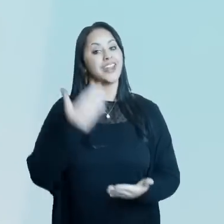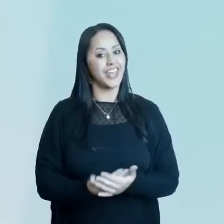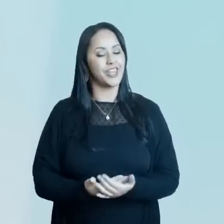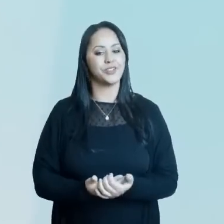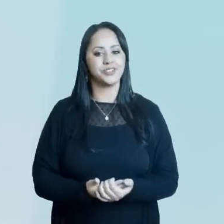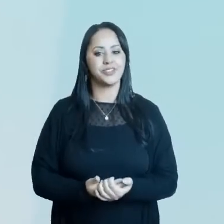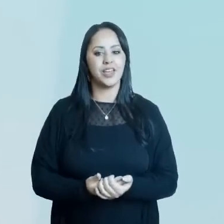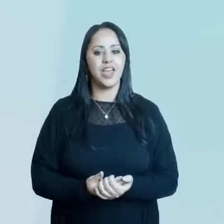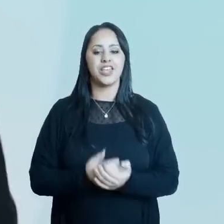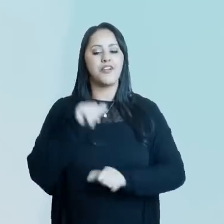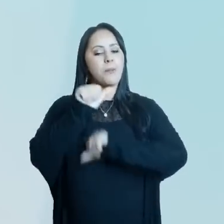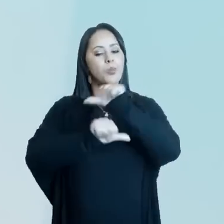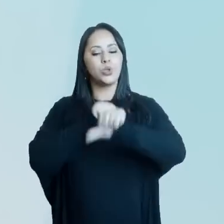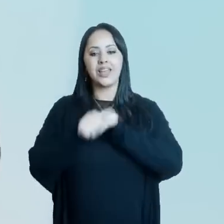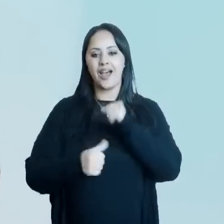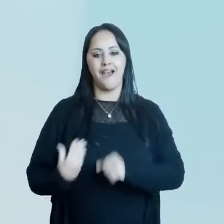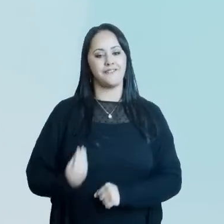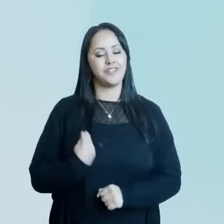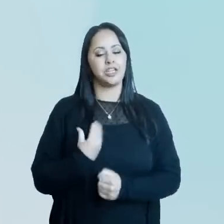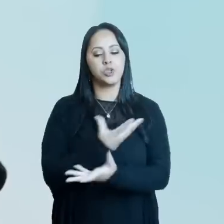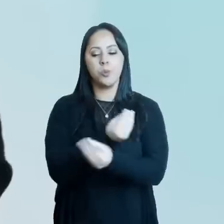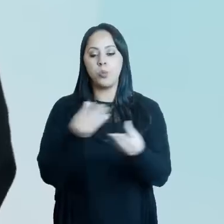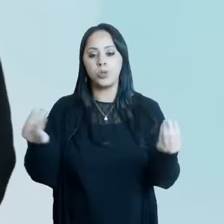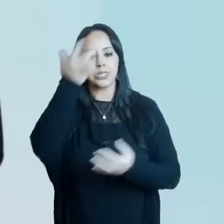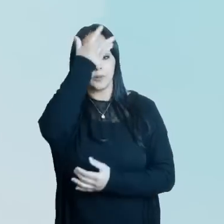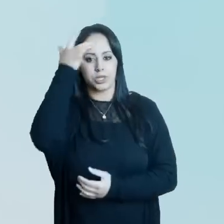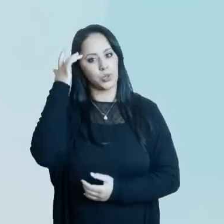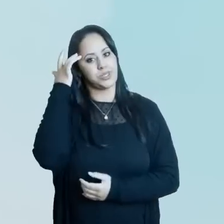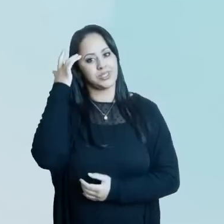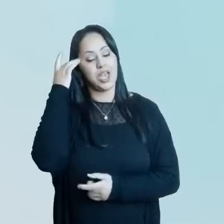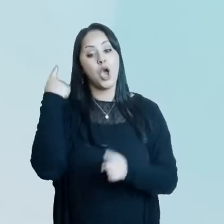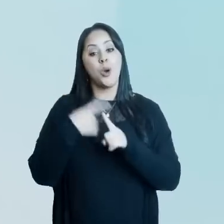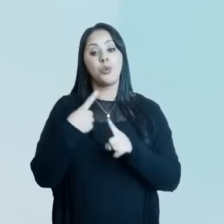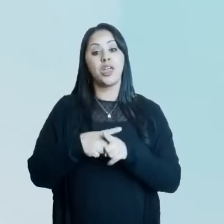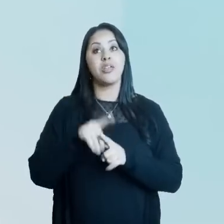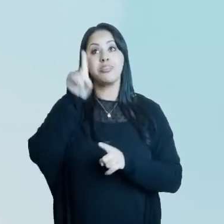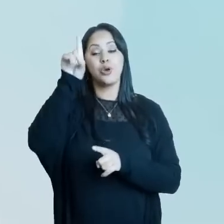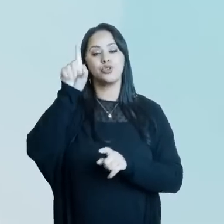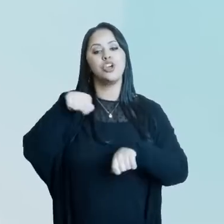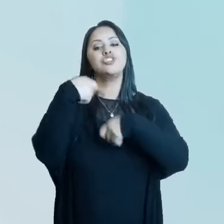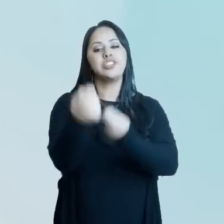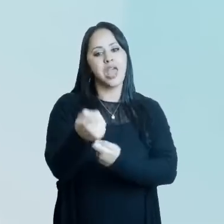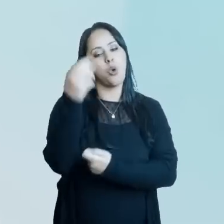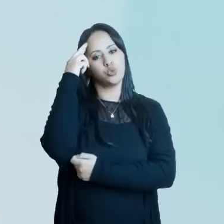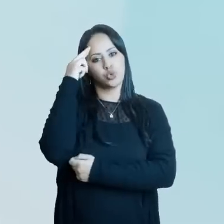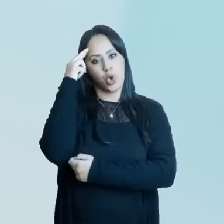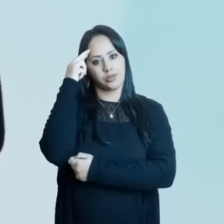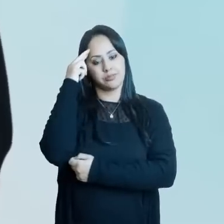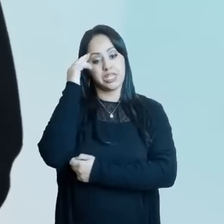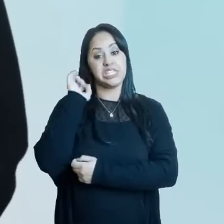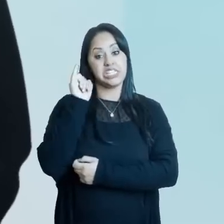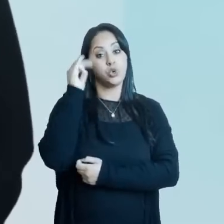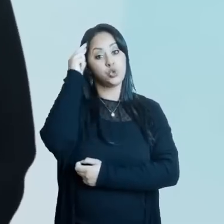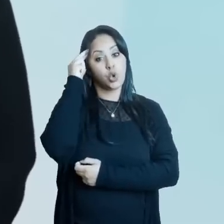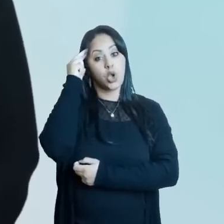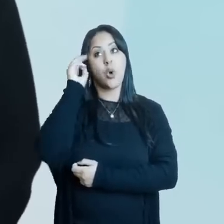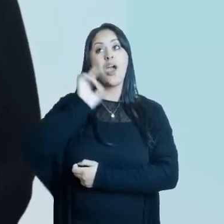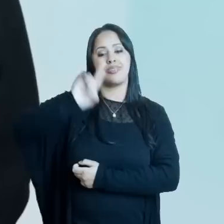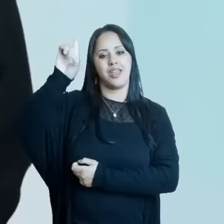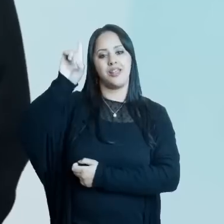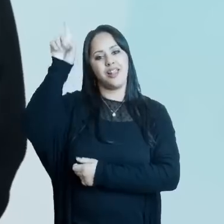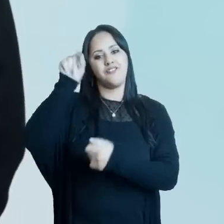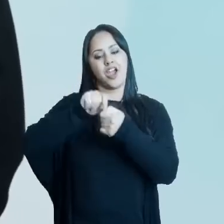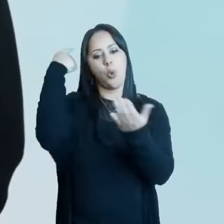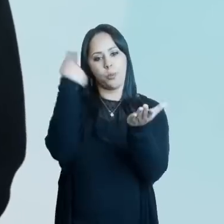eu creio que vai mudar a vida de milhares e milhares de pessoas, porque Deus colocou o sonho, e se o sonho é dEle, Ele